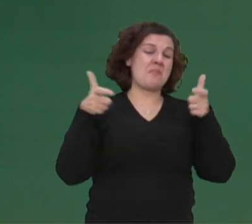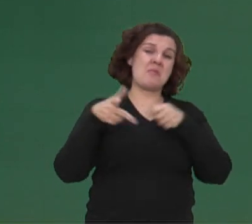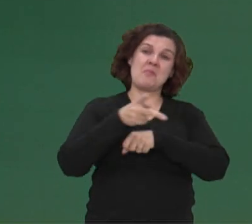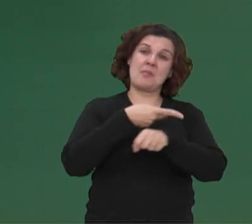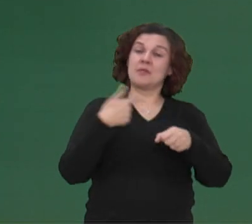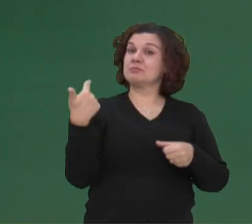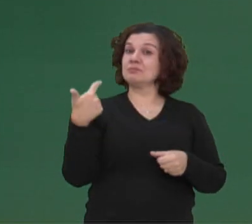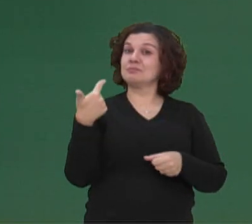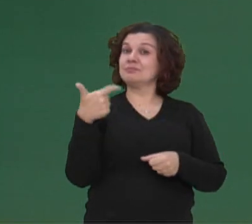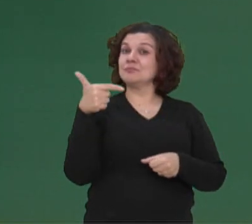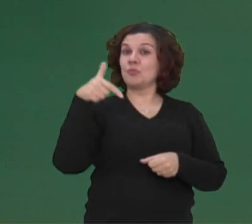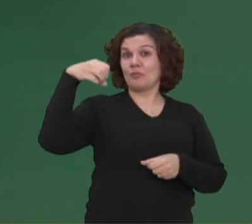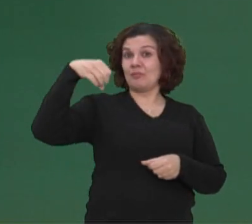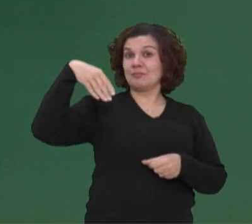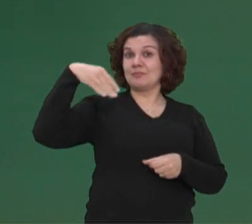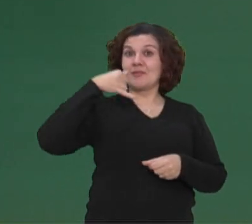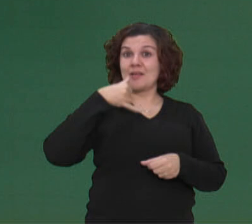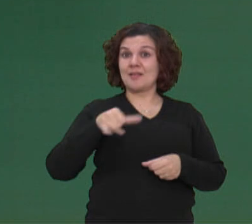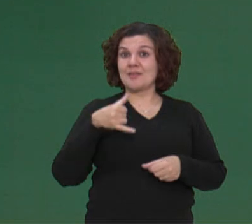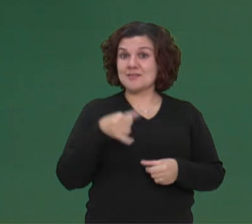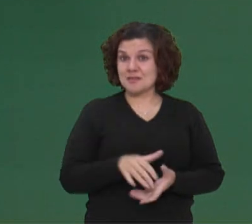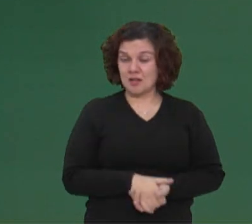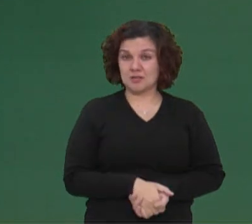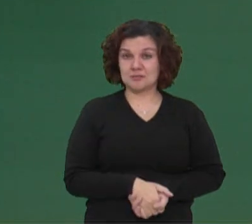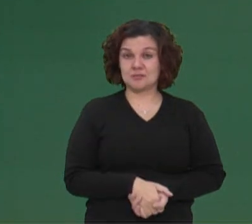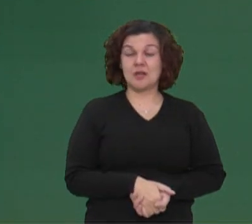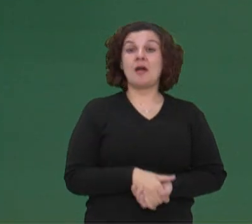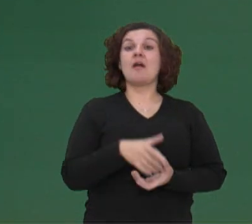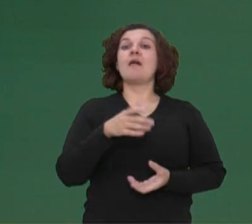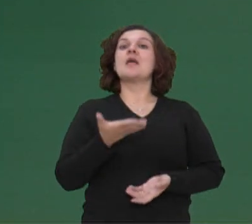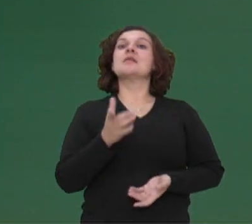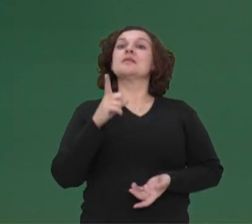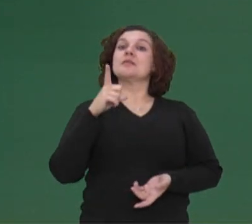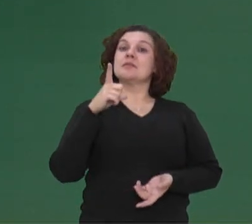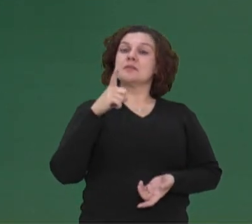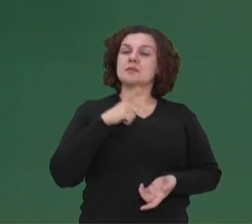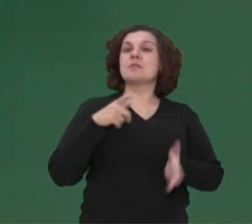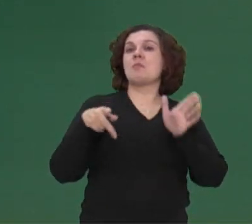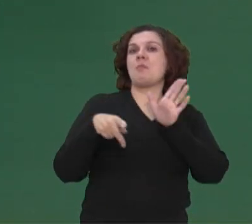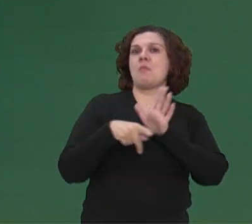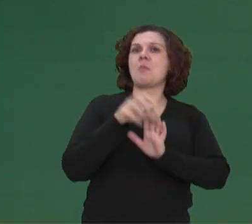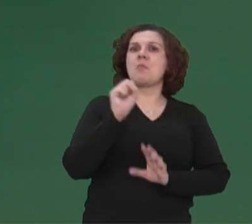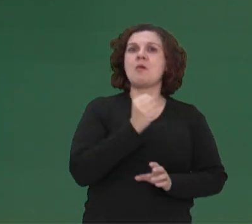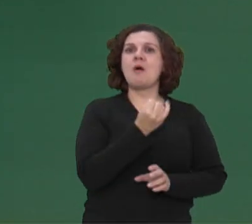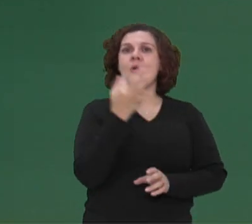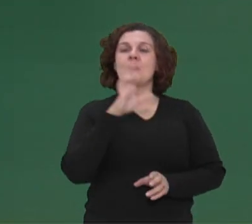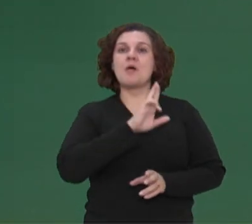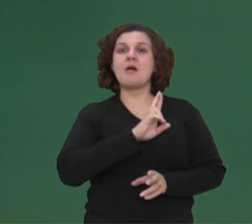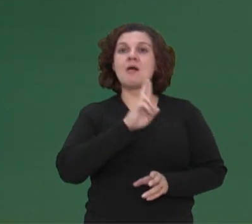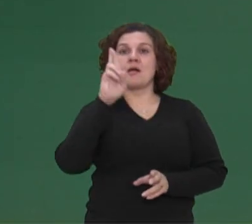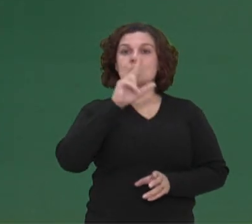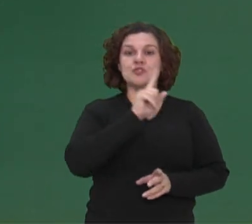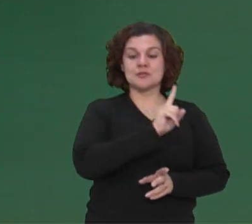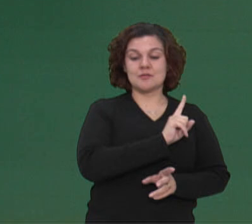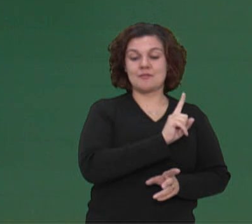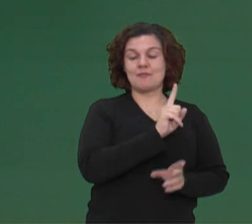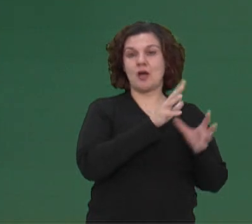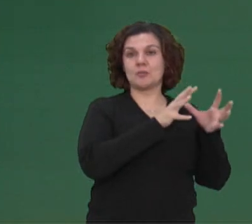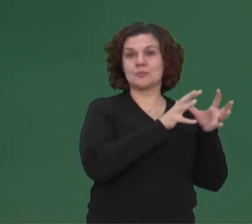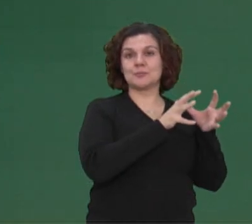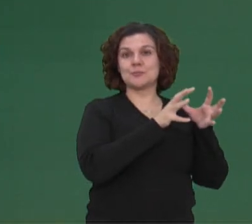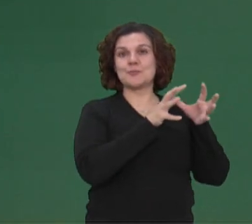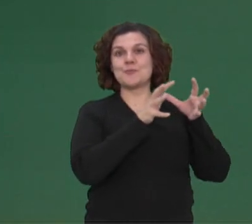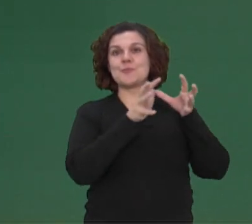energia. Existem algumas missões, né, de missionários que vão para a África, que buscam agora